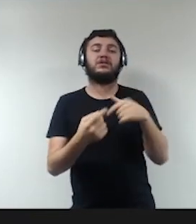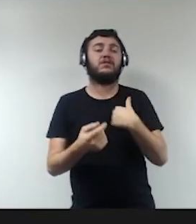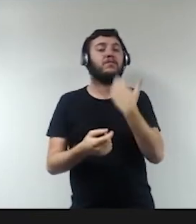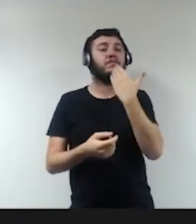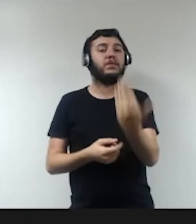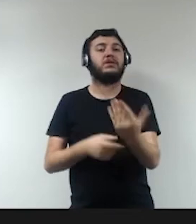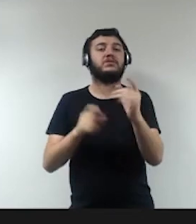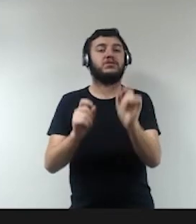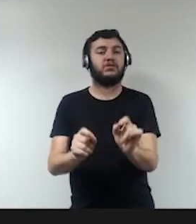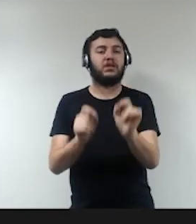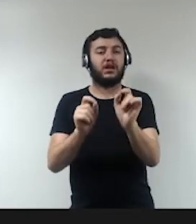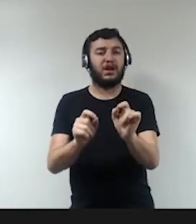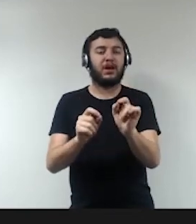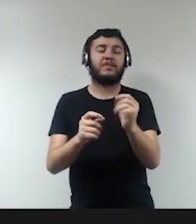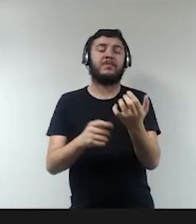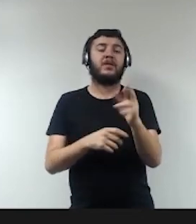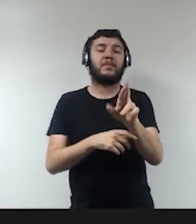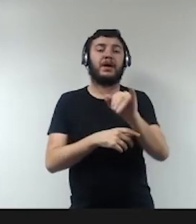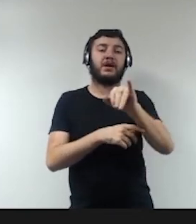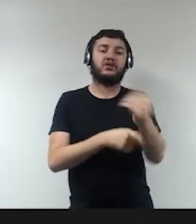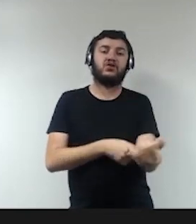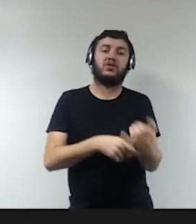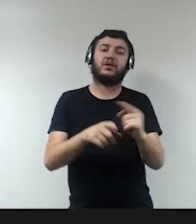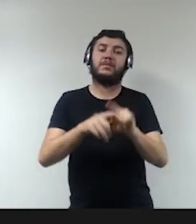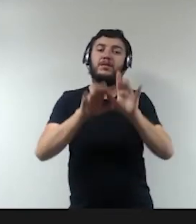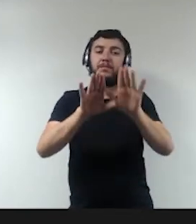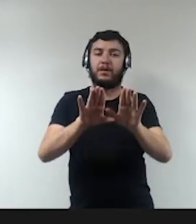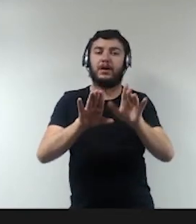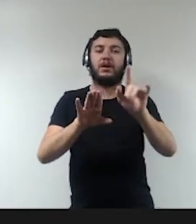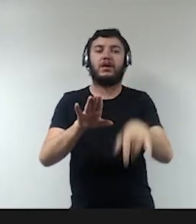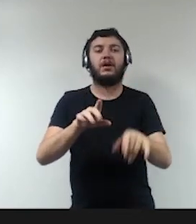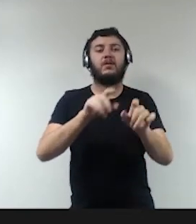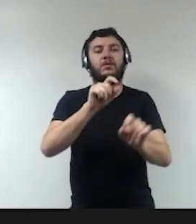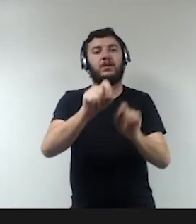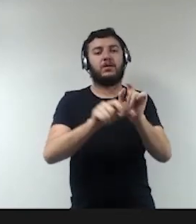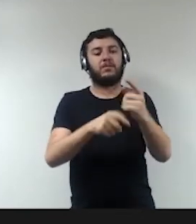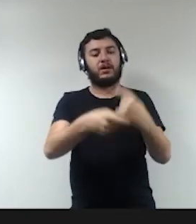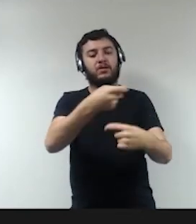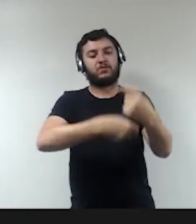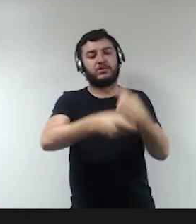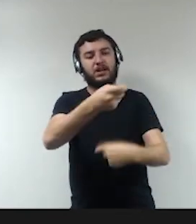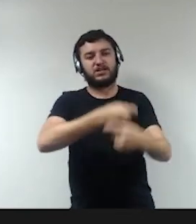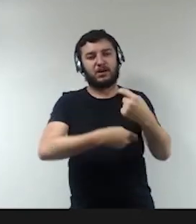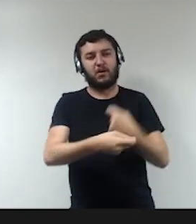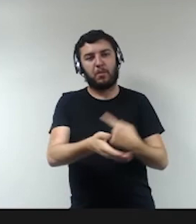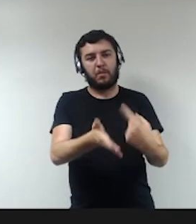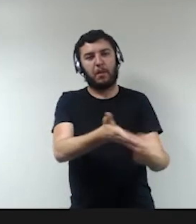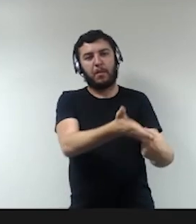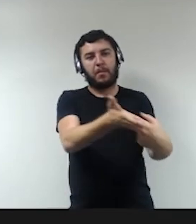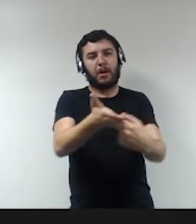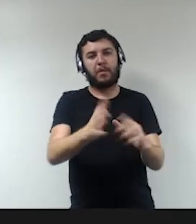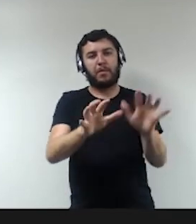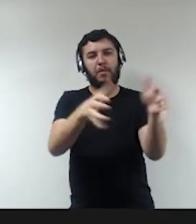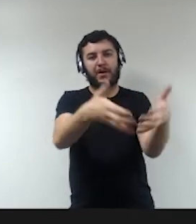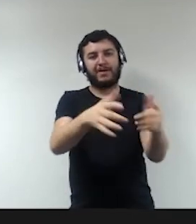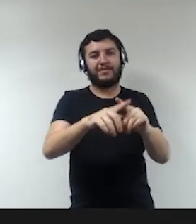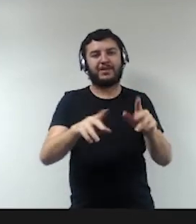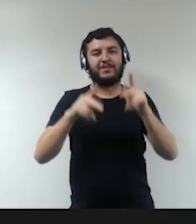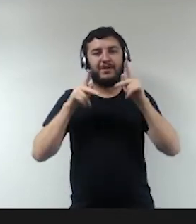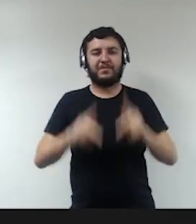mas de repente para uma negociação coletiva, né? Então é isso, a minha postura é